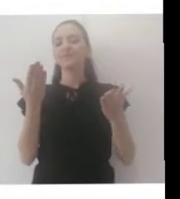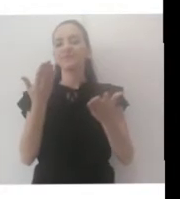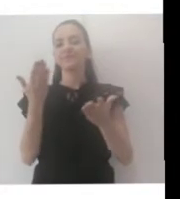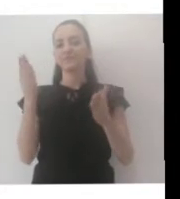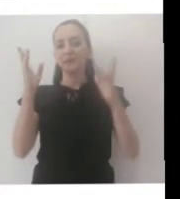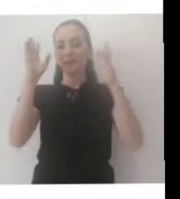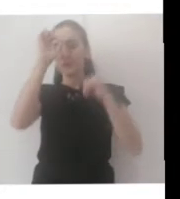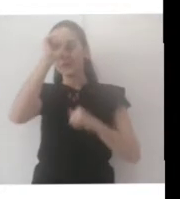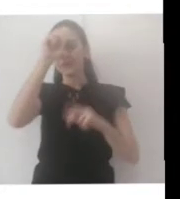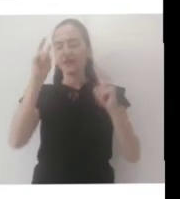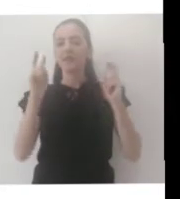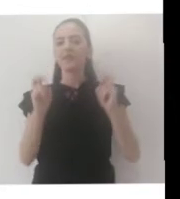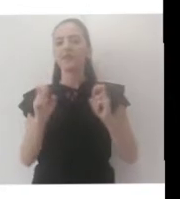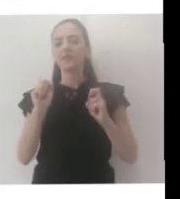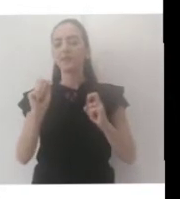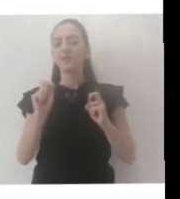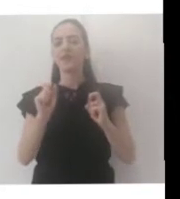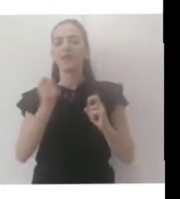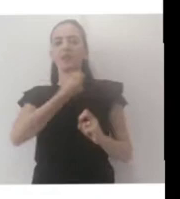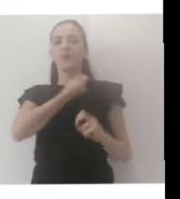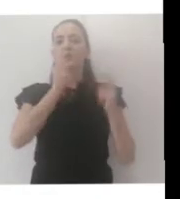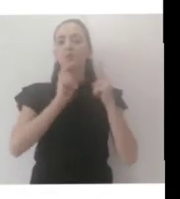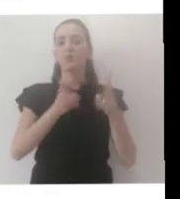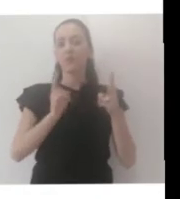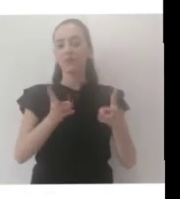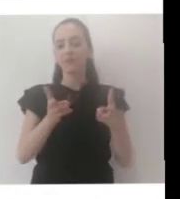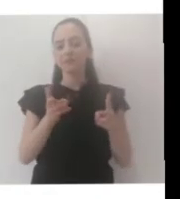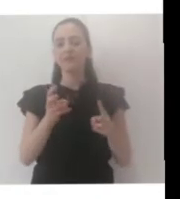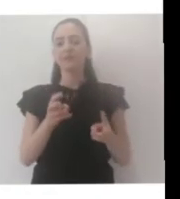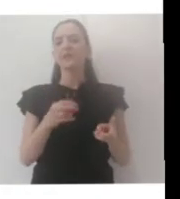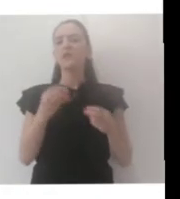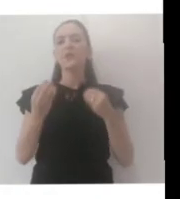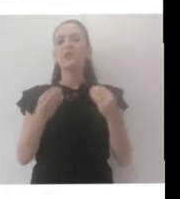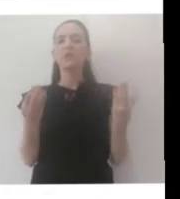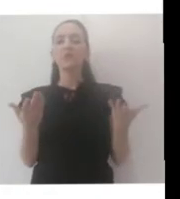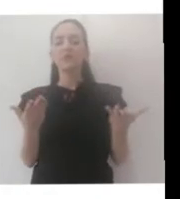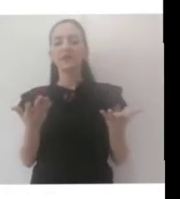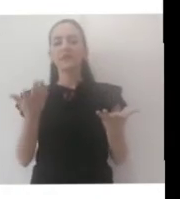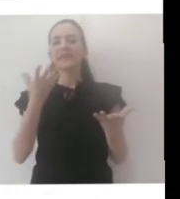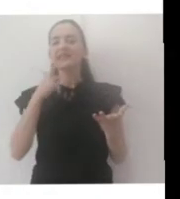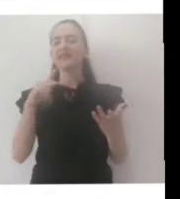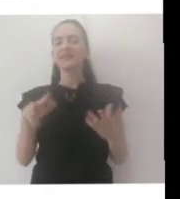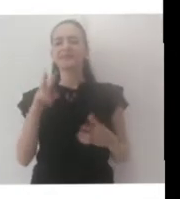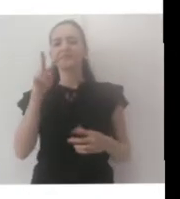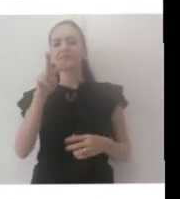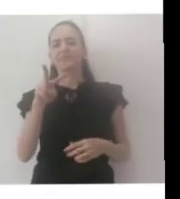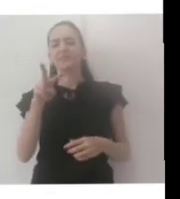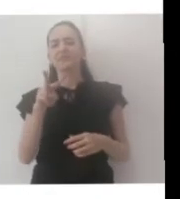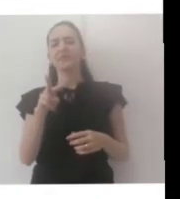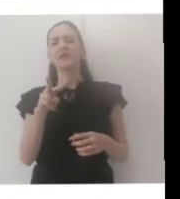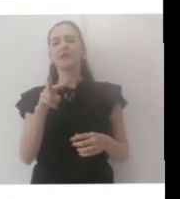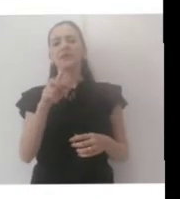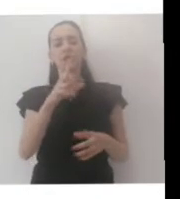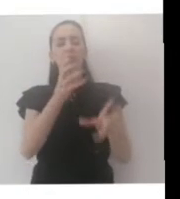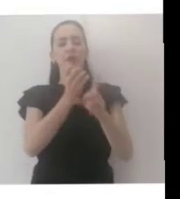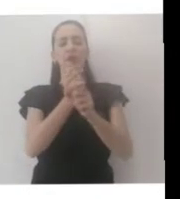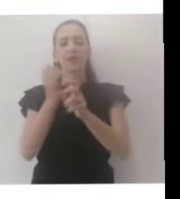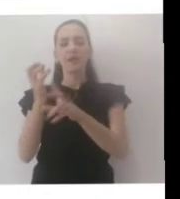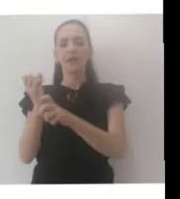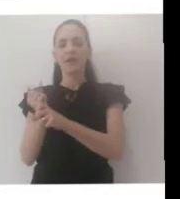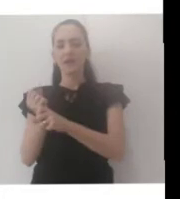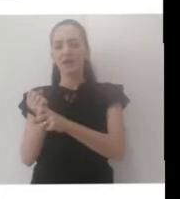aquela questão de aprender a conservar quantidades. Por exemplo, de a criança perceber que a mesma quantidade em